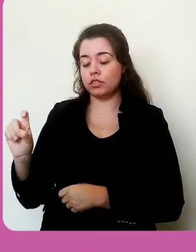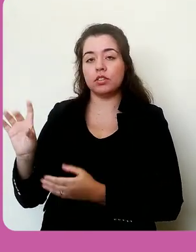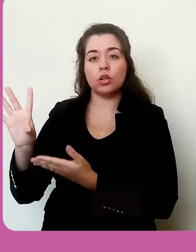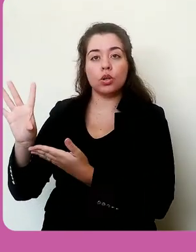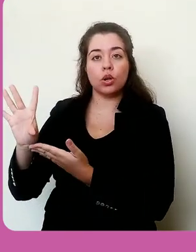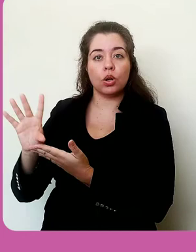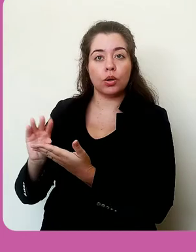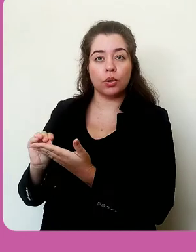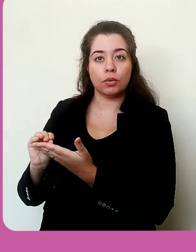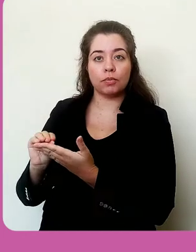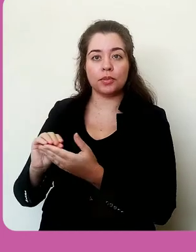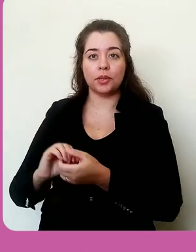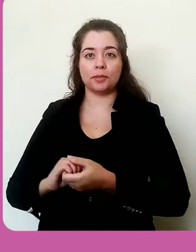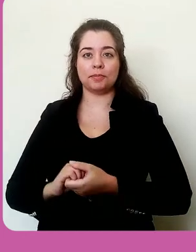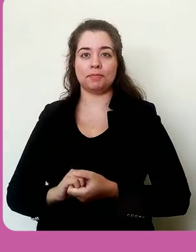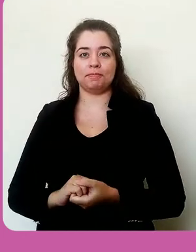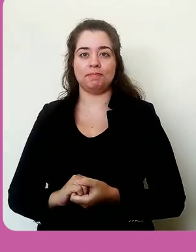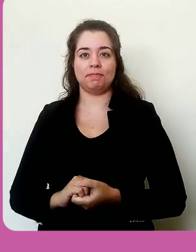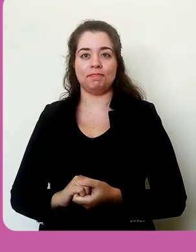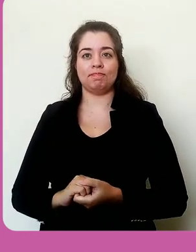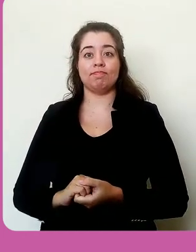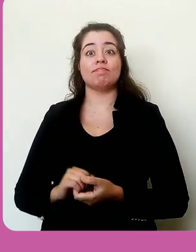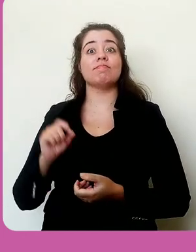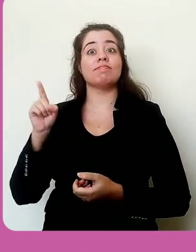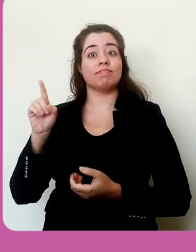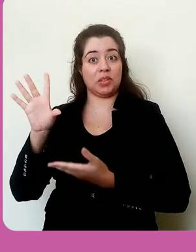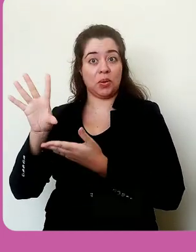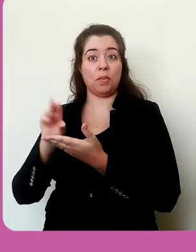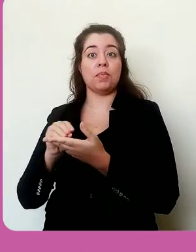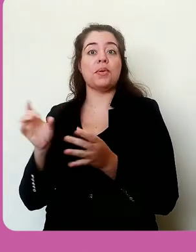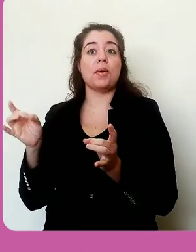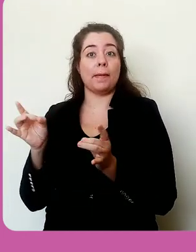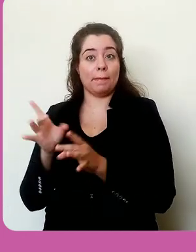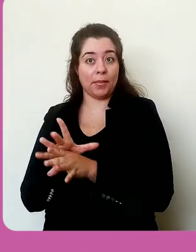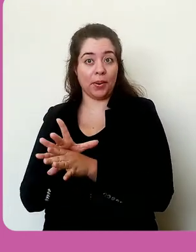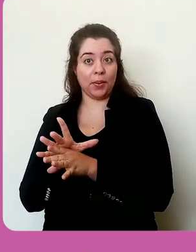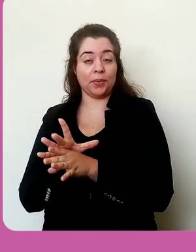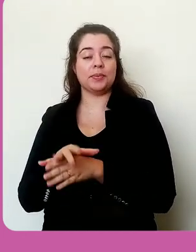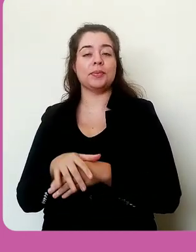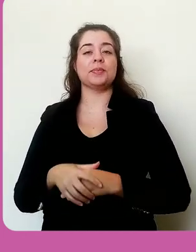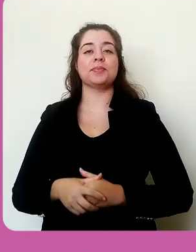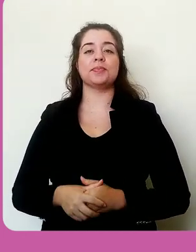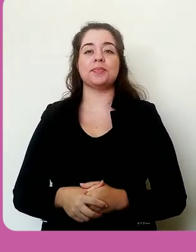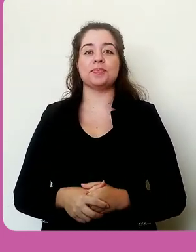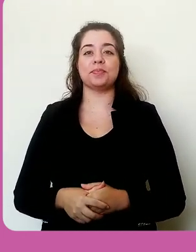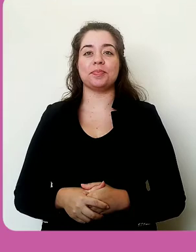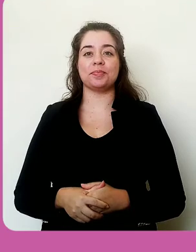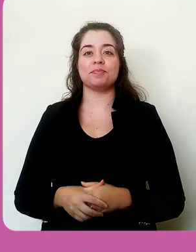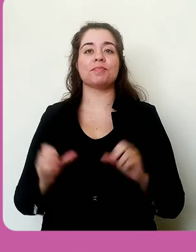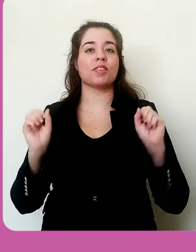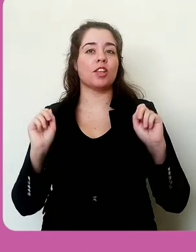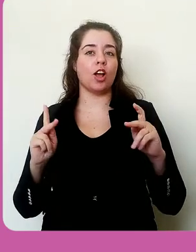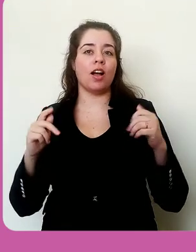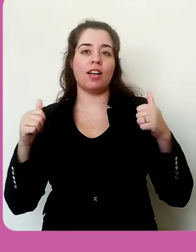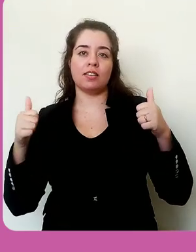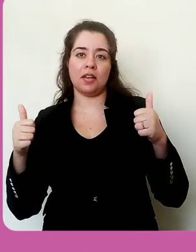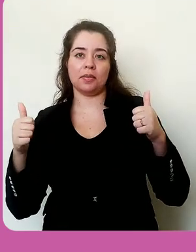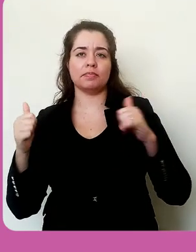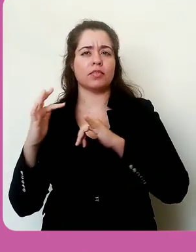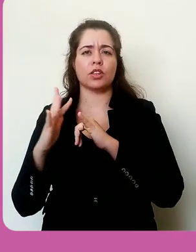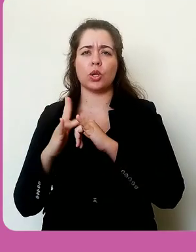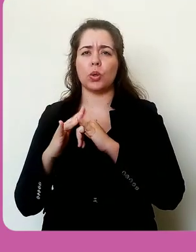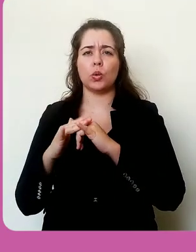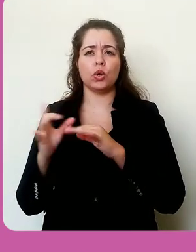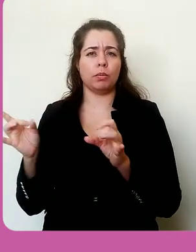apareceu aqui, ó, copiado para a área de transferência. Ok. Aqui no YouTube está feito. Voltem lá